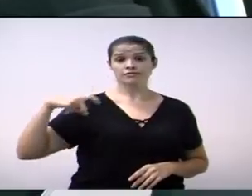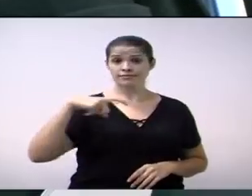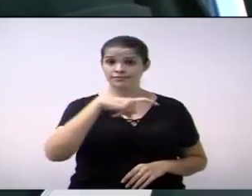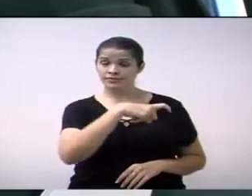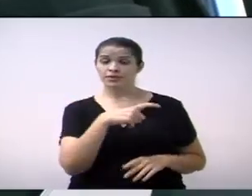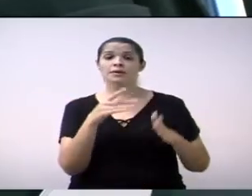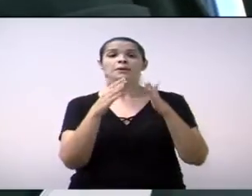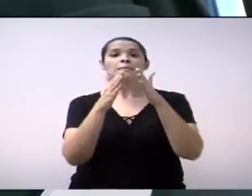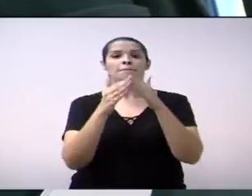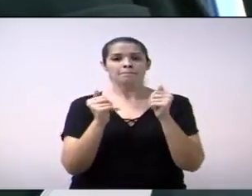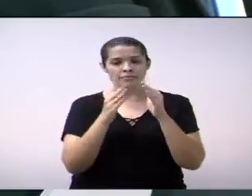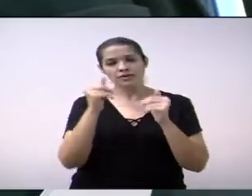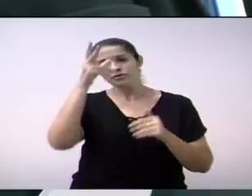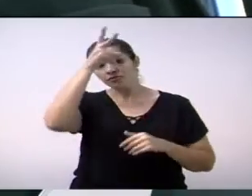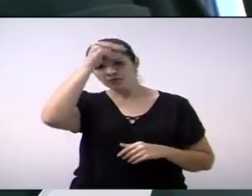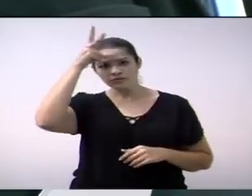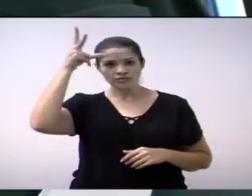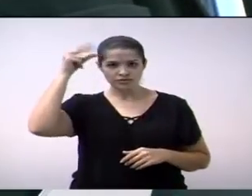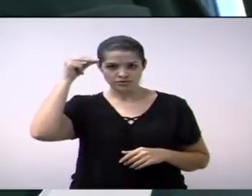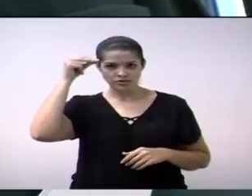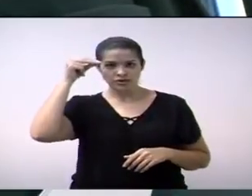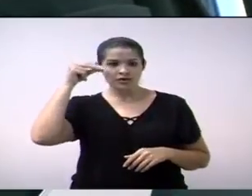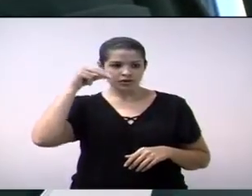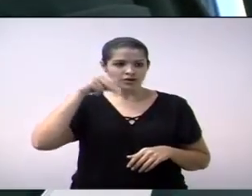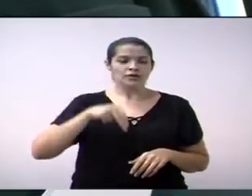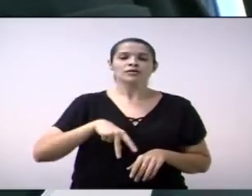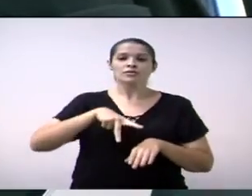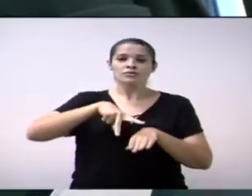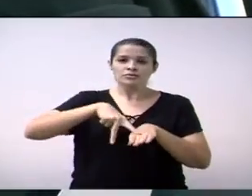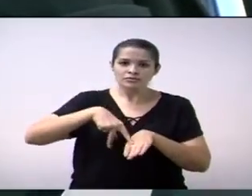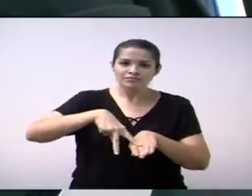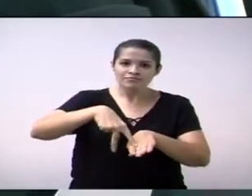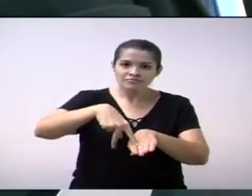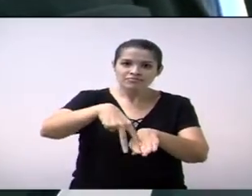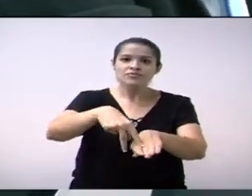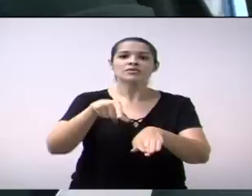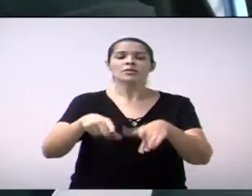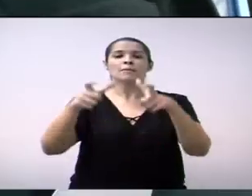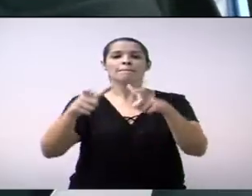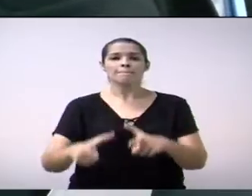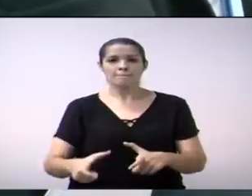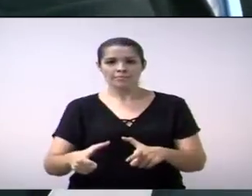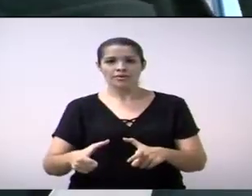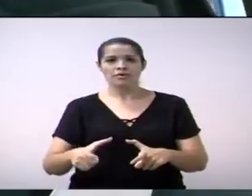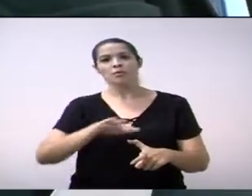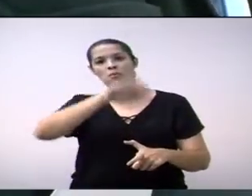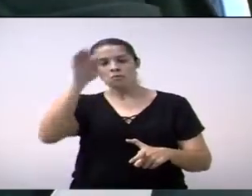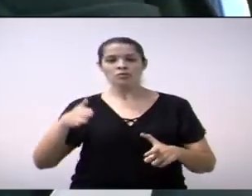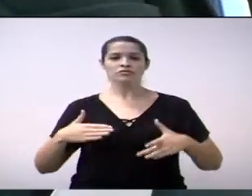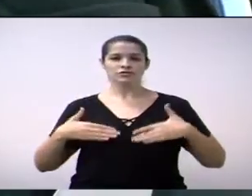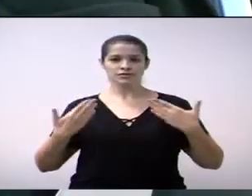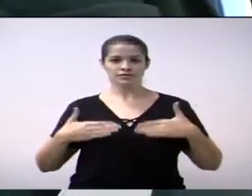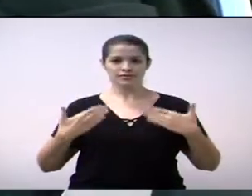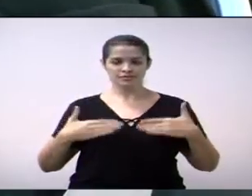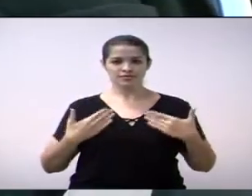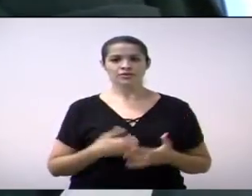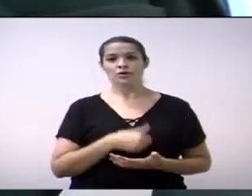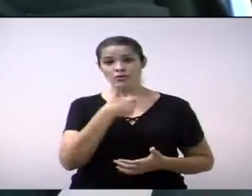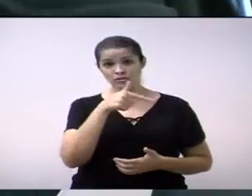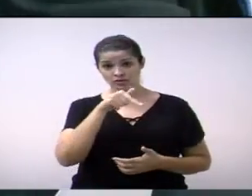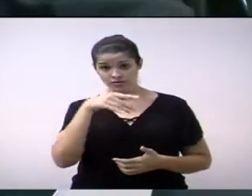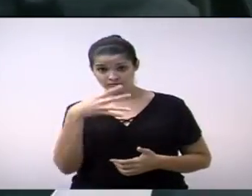ao executivo a construção de pista para skate no poliesportivo do Monte Alegre. 174, vereadora Fábia